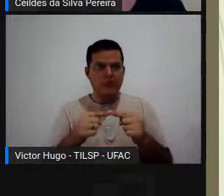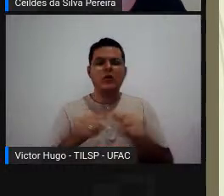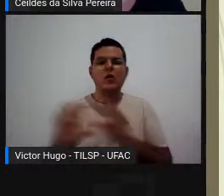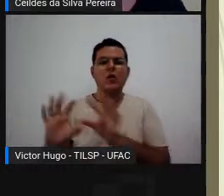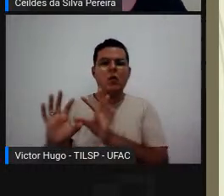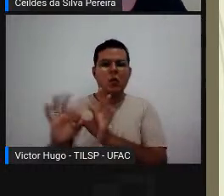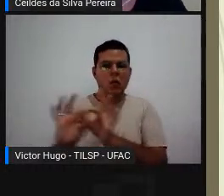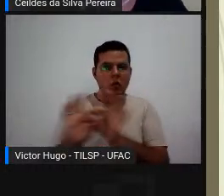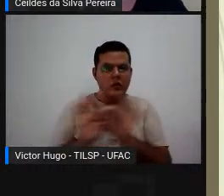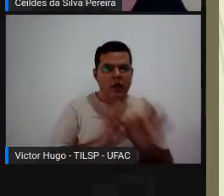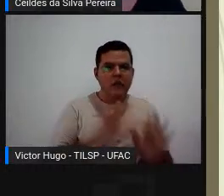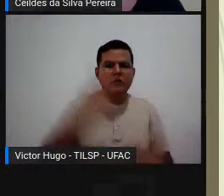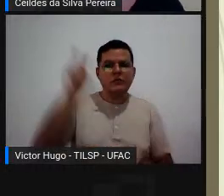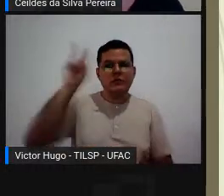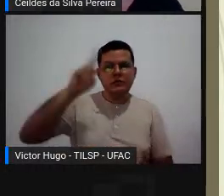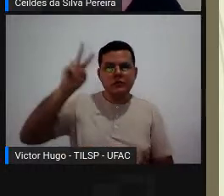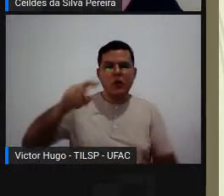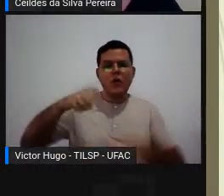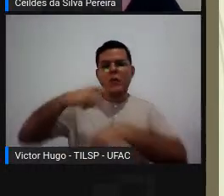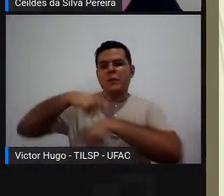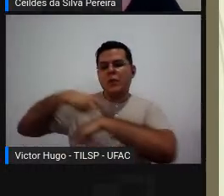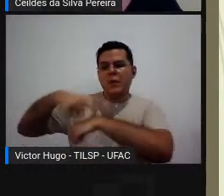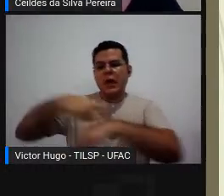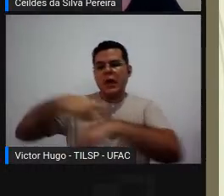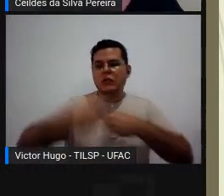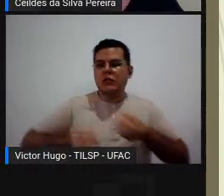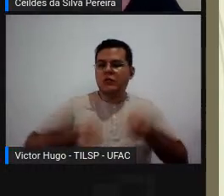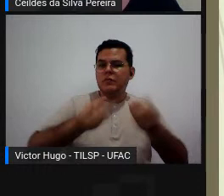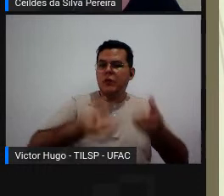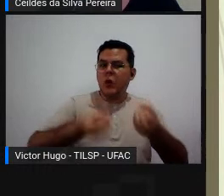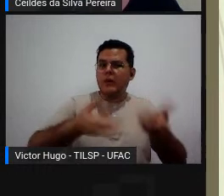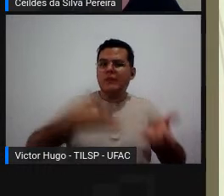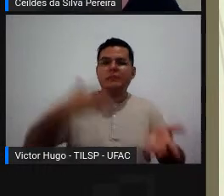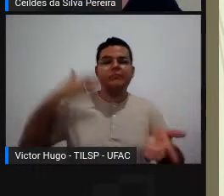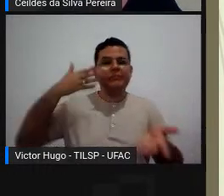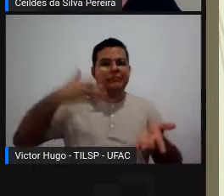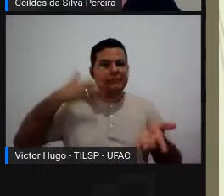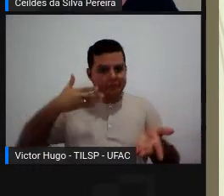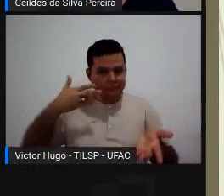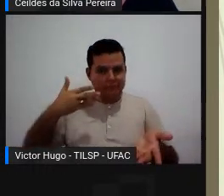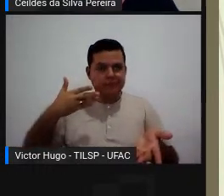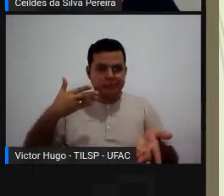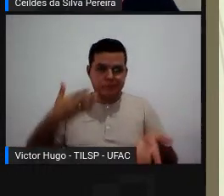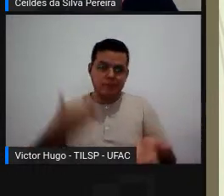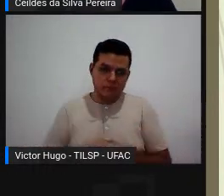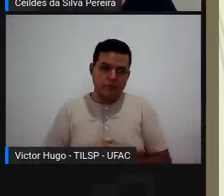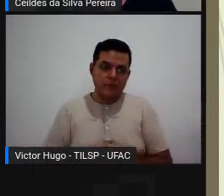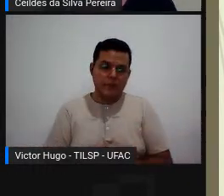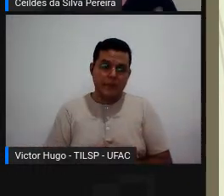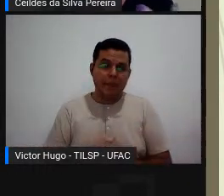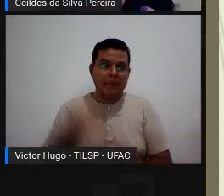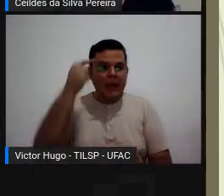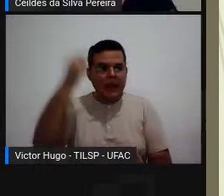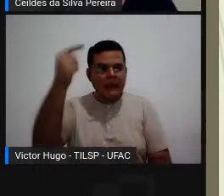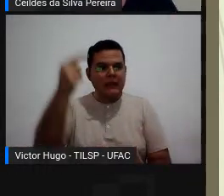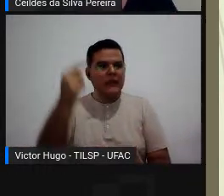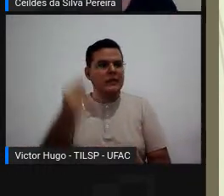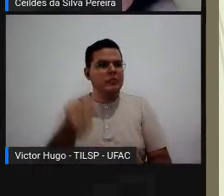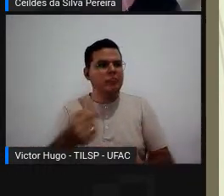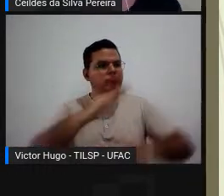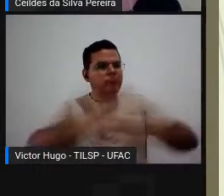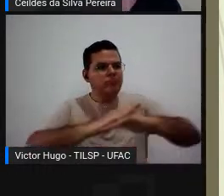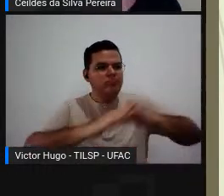com o momento, com o contexto de produção desse discurso, de a ideia de capacitação para o